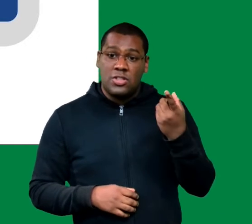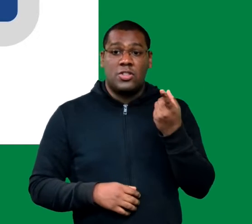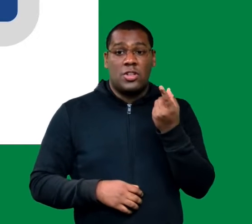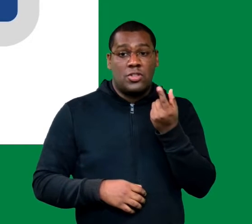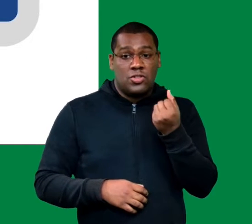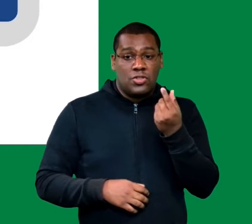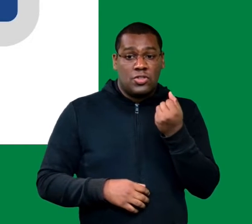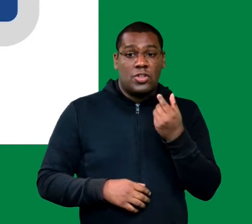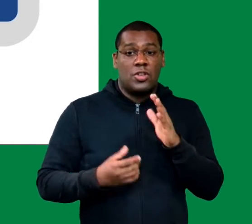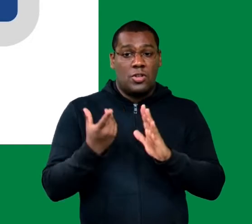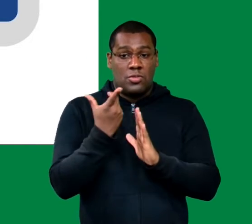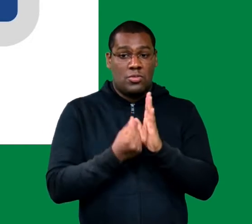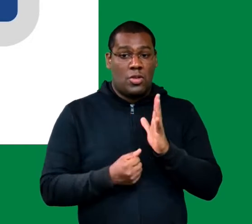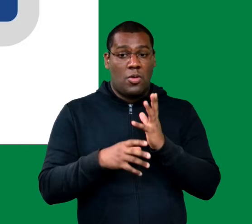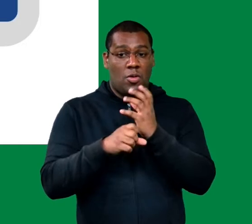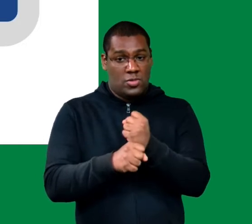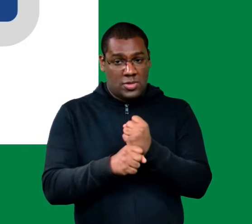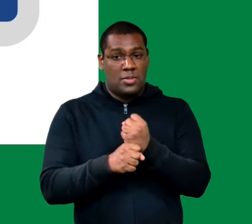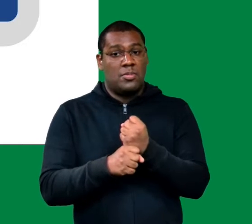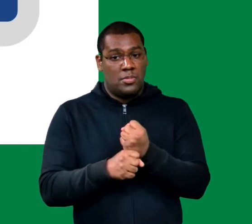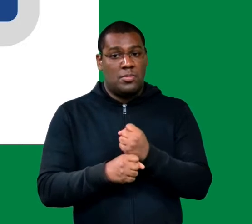partir dessa definição,